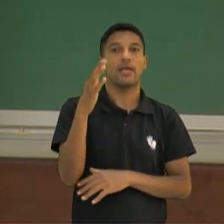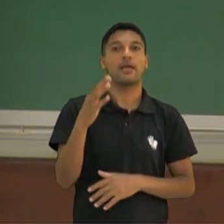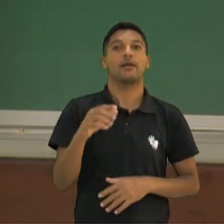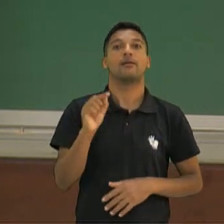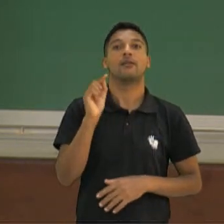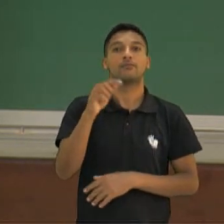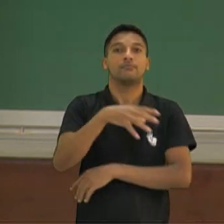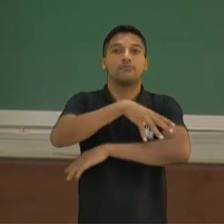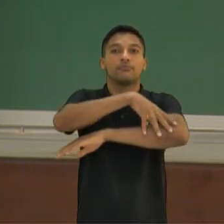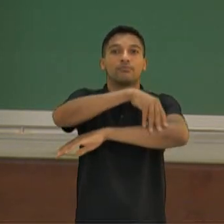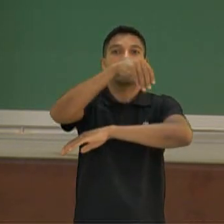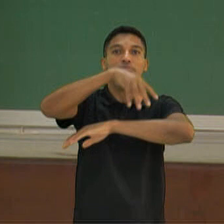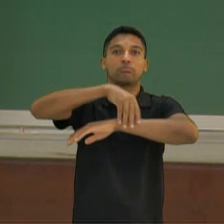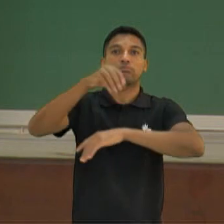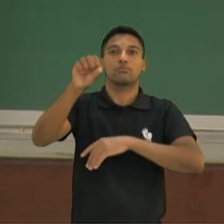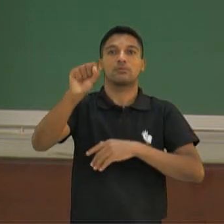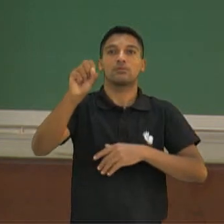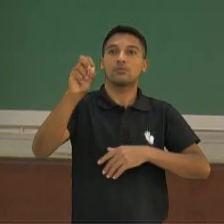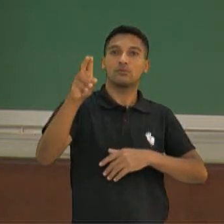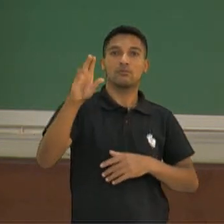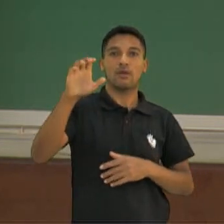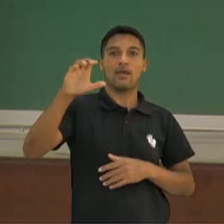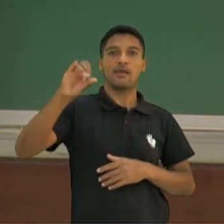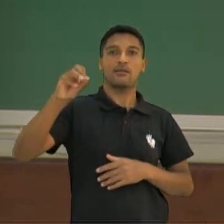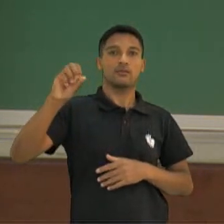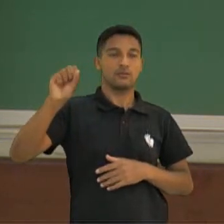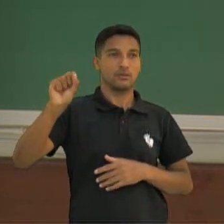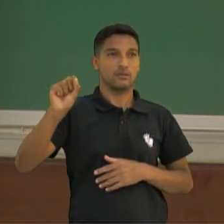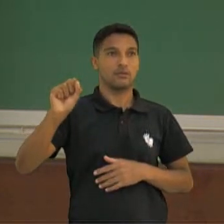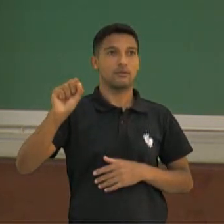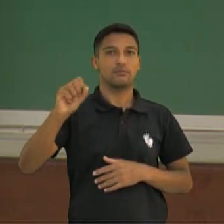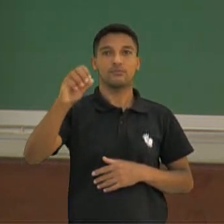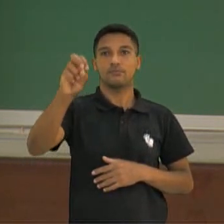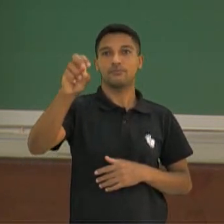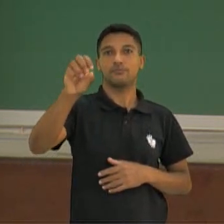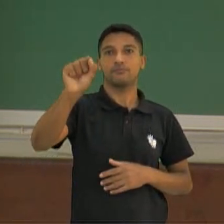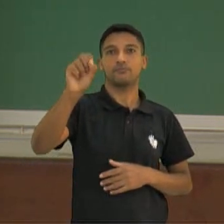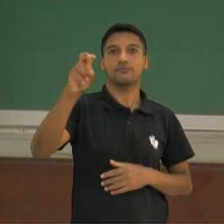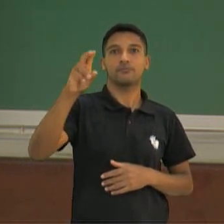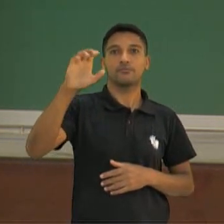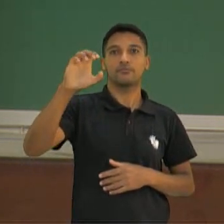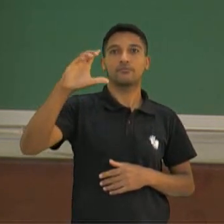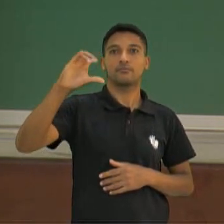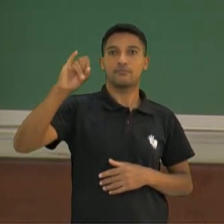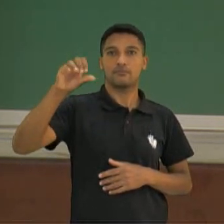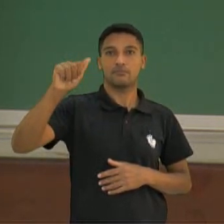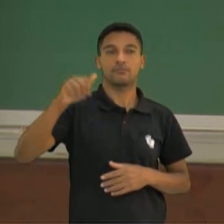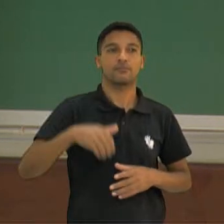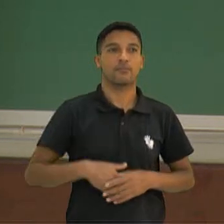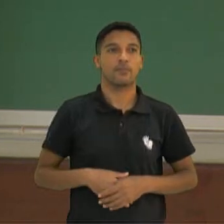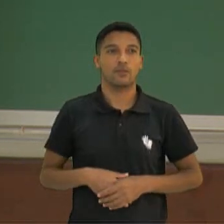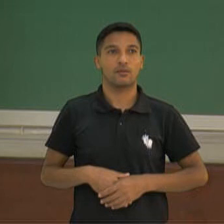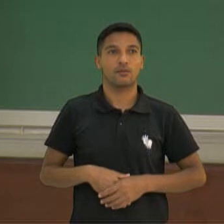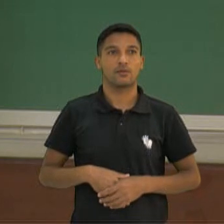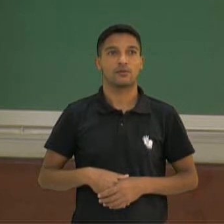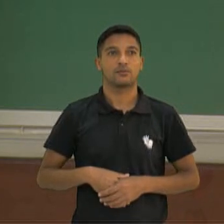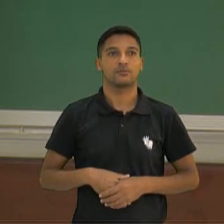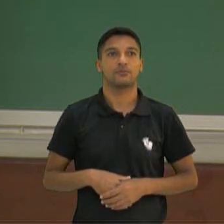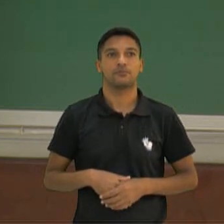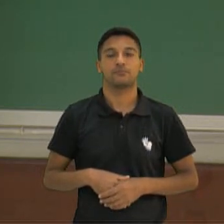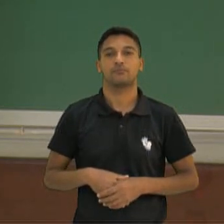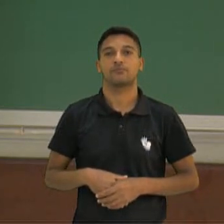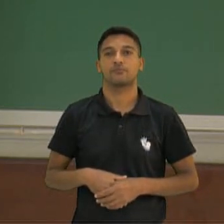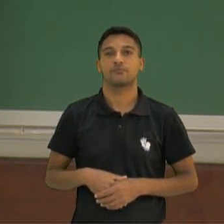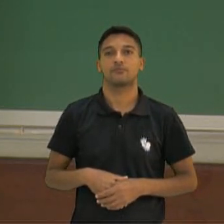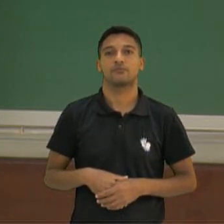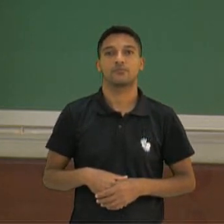ok? É um ótimo exemplo aí para nós também. Lembrando que nós também temos uma meta aqui de sustentabilidade, até de questão de